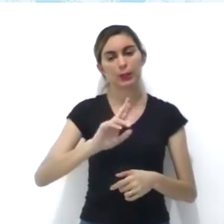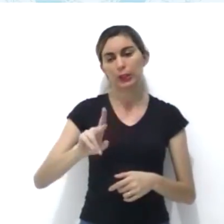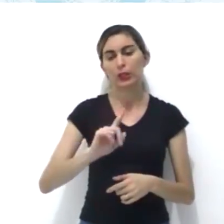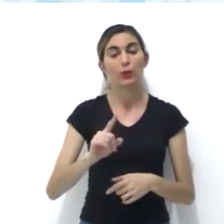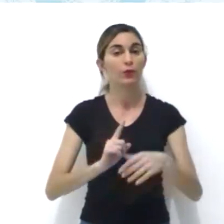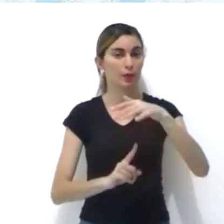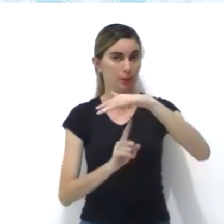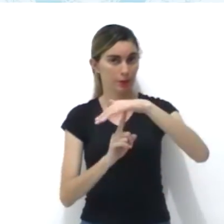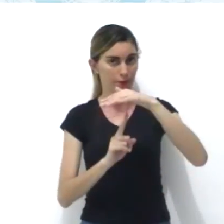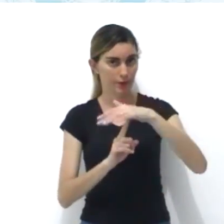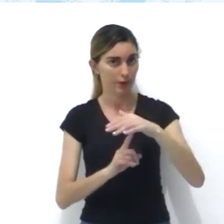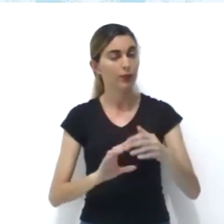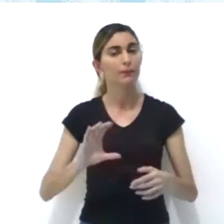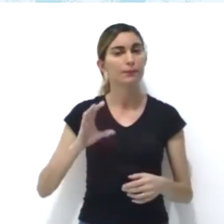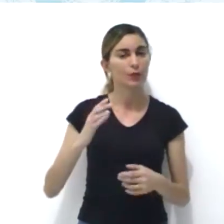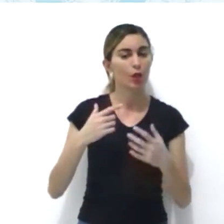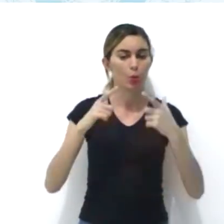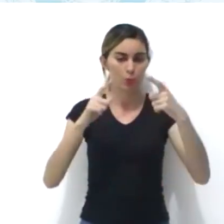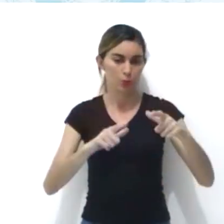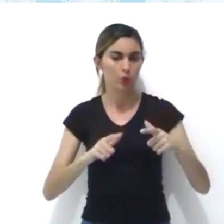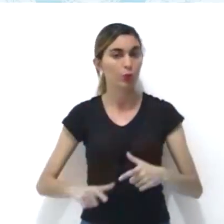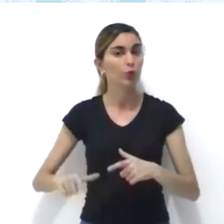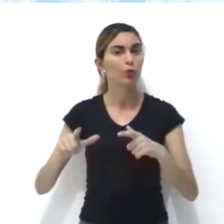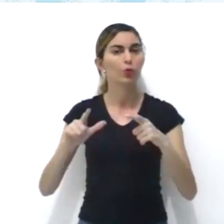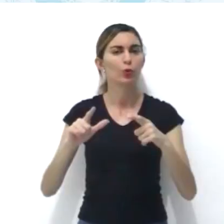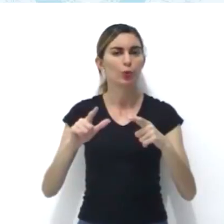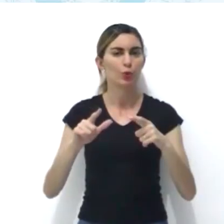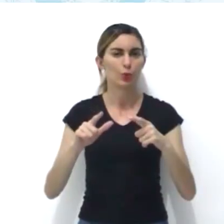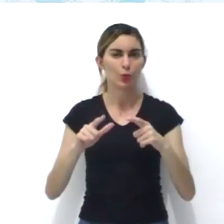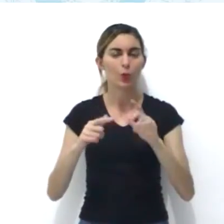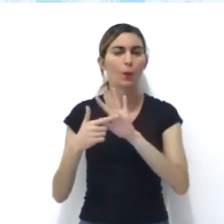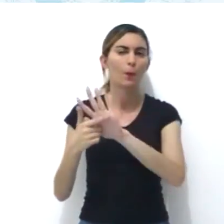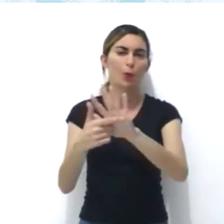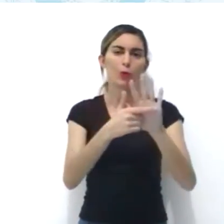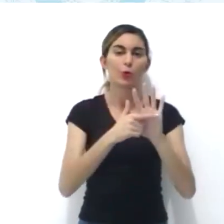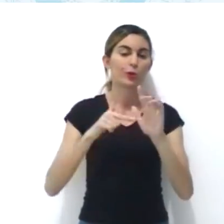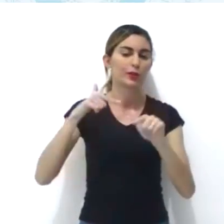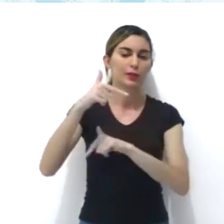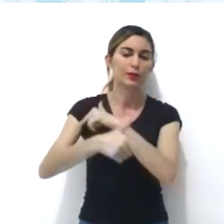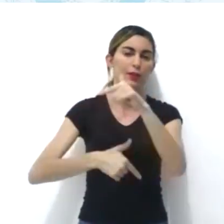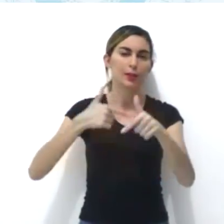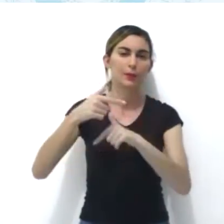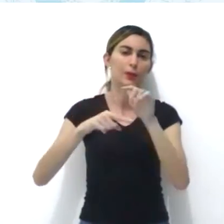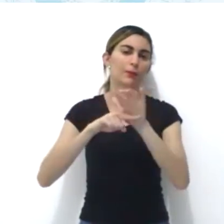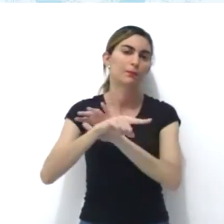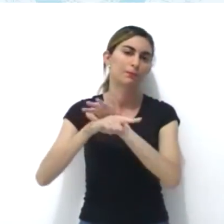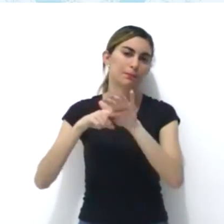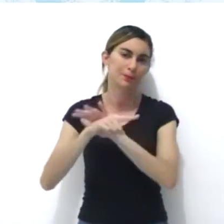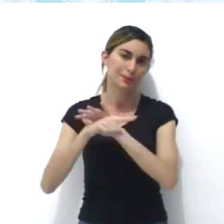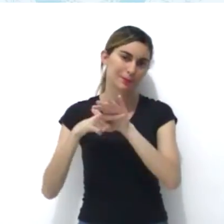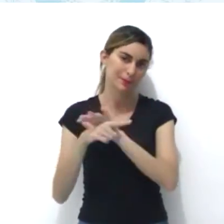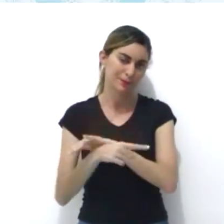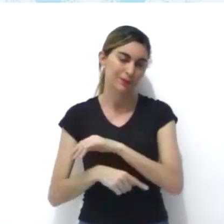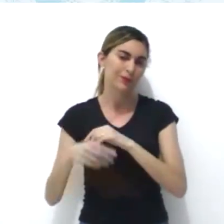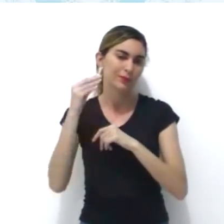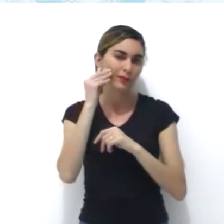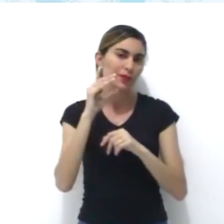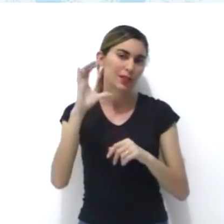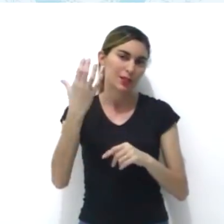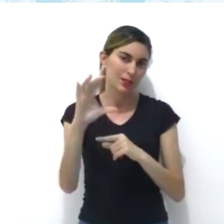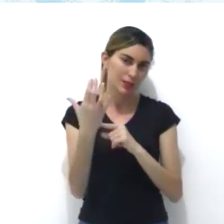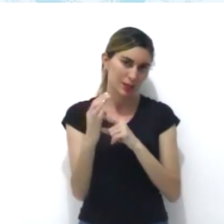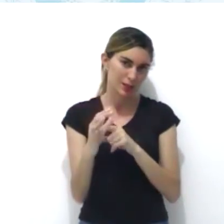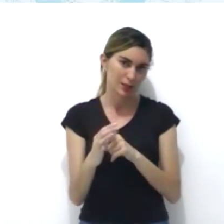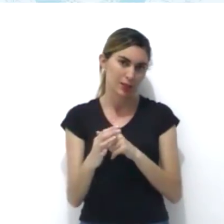Não. A feira, lembra que eu falei que a feira é um espaço para exposição dos trabalhos de pesquisa,